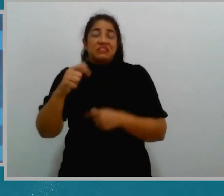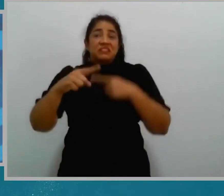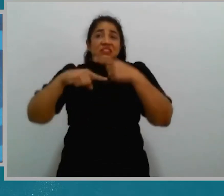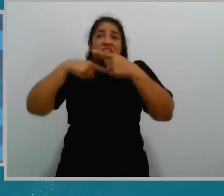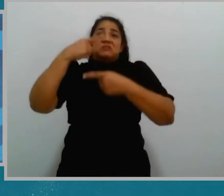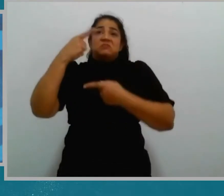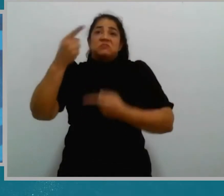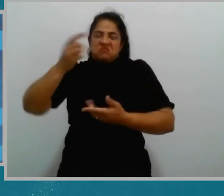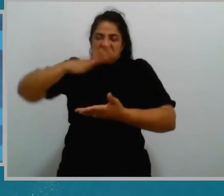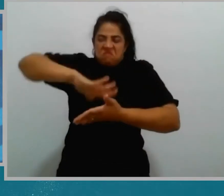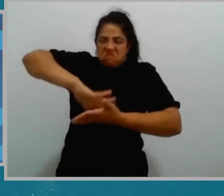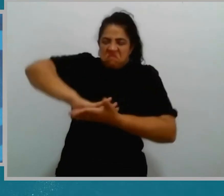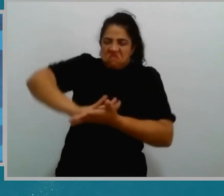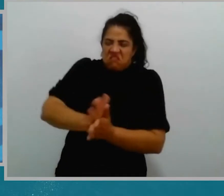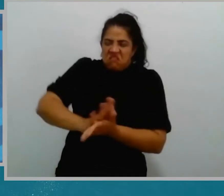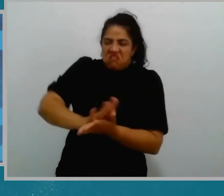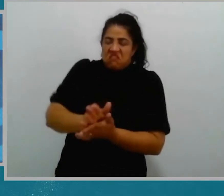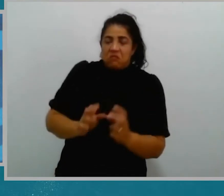serpente.